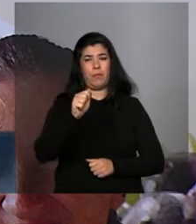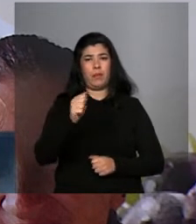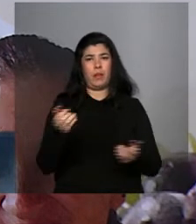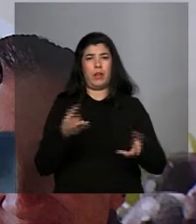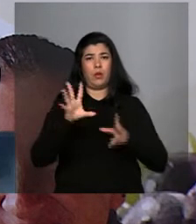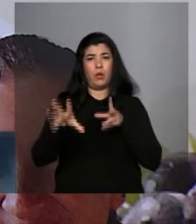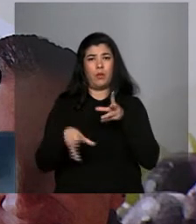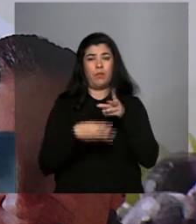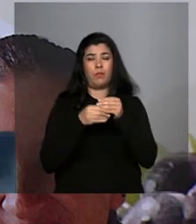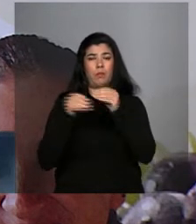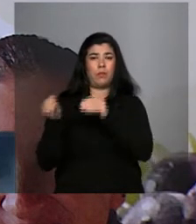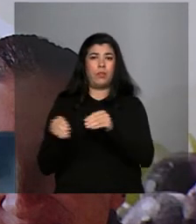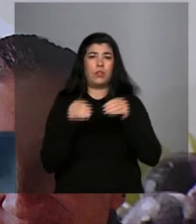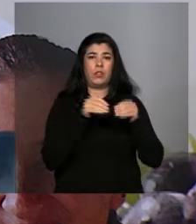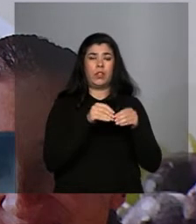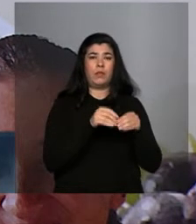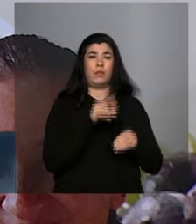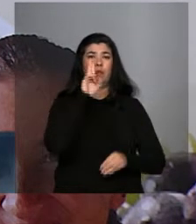a Anater.